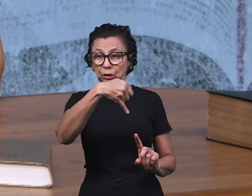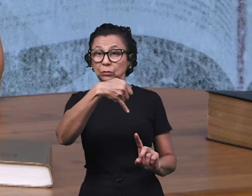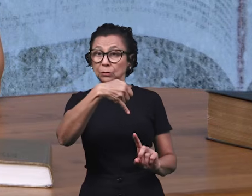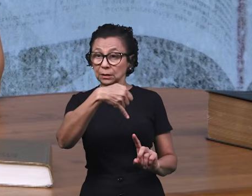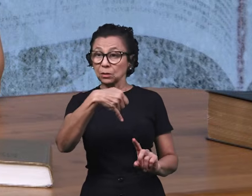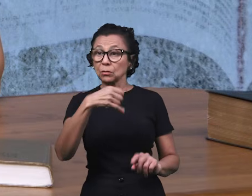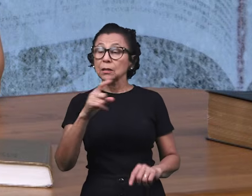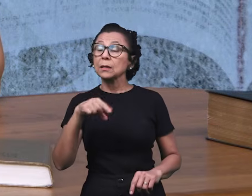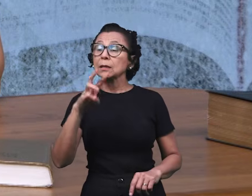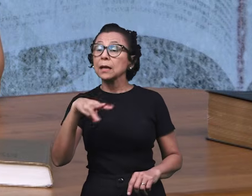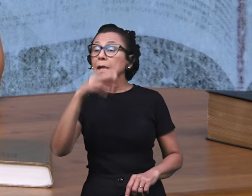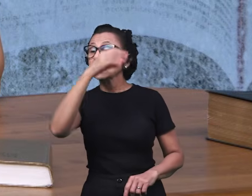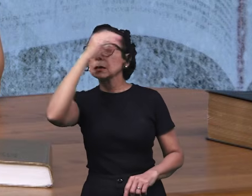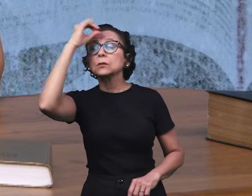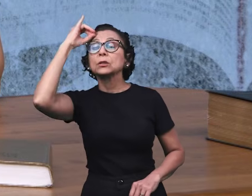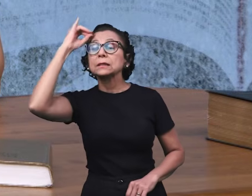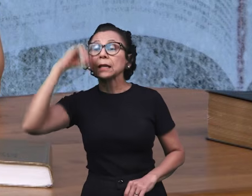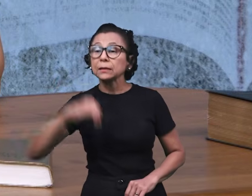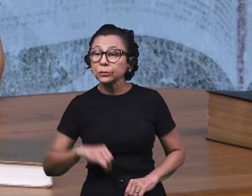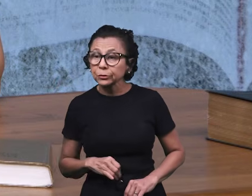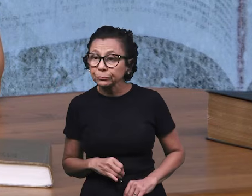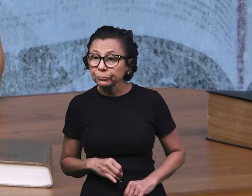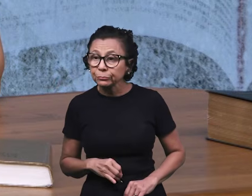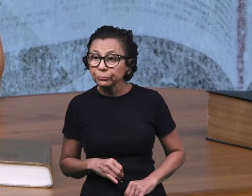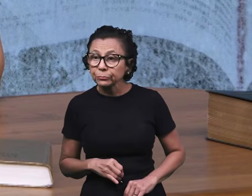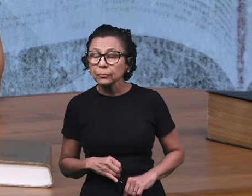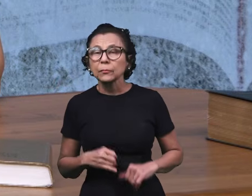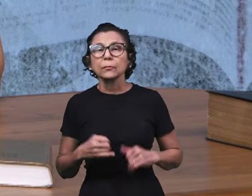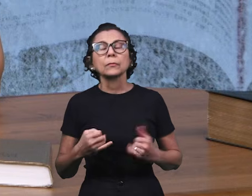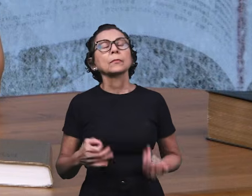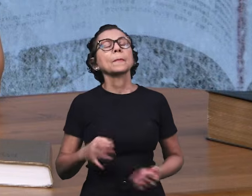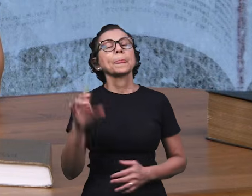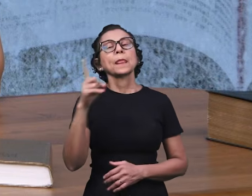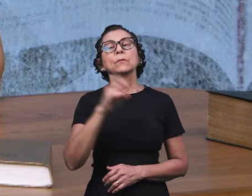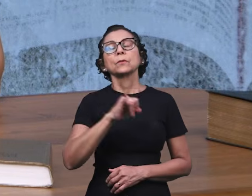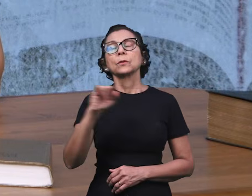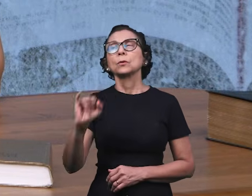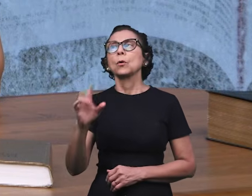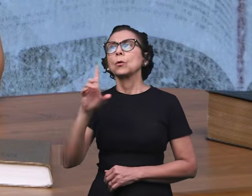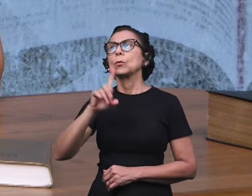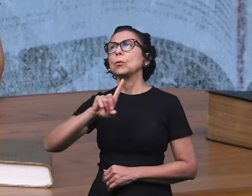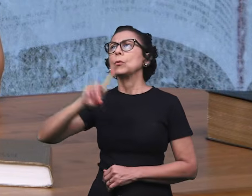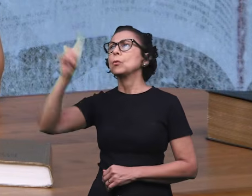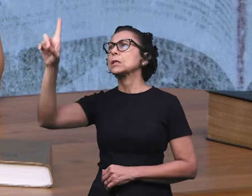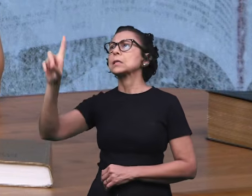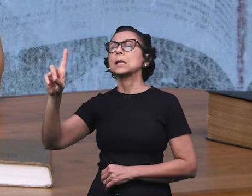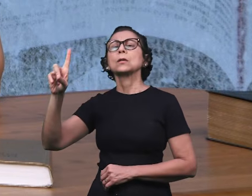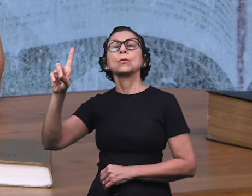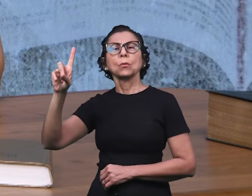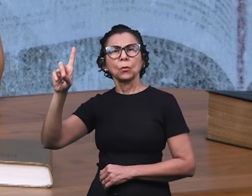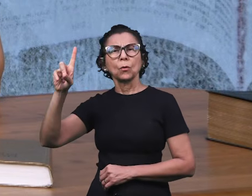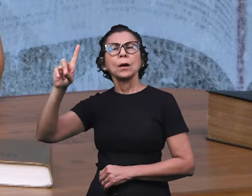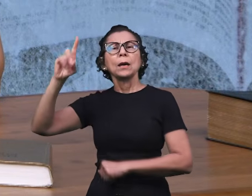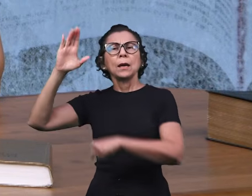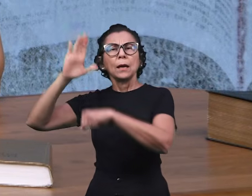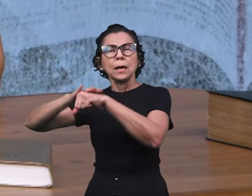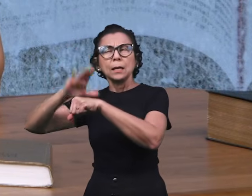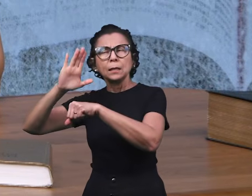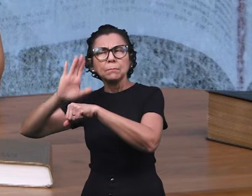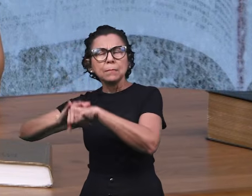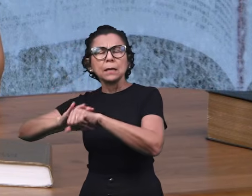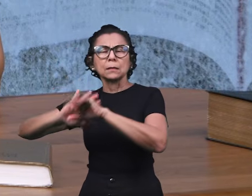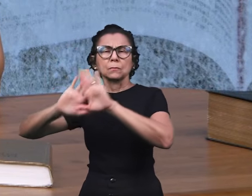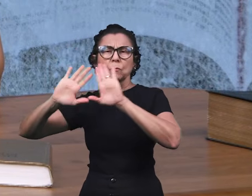inocente? Disse mais Davi: vive o Senhor, que o Senhor o ferirá, ou o seu